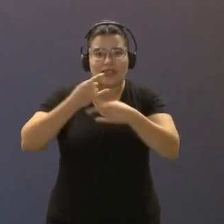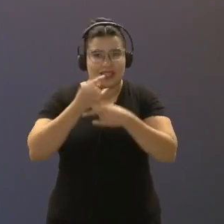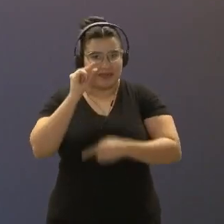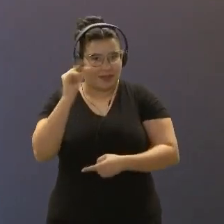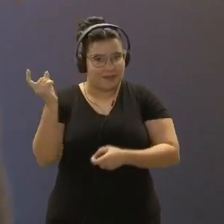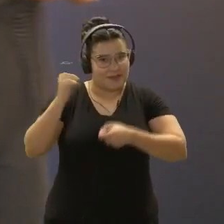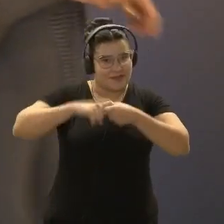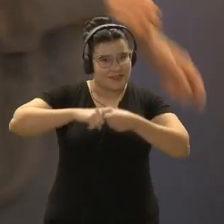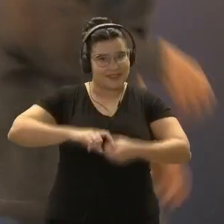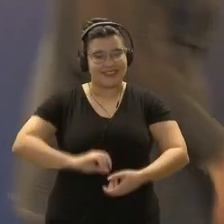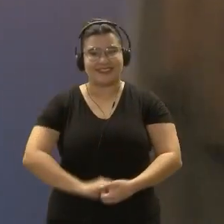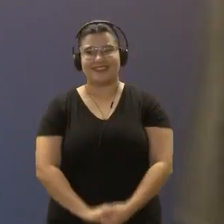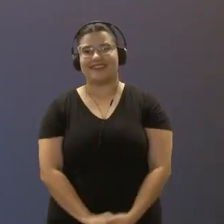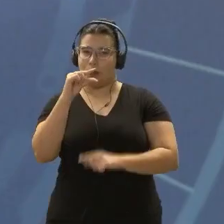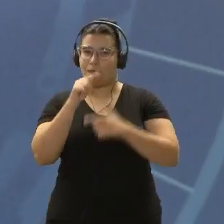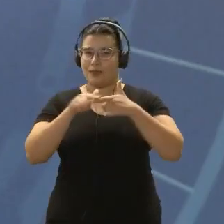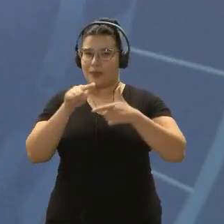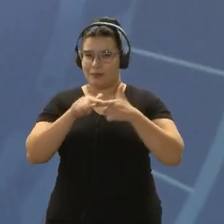eu volto.